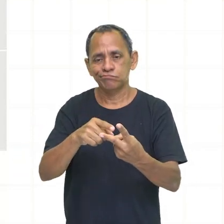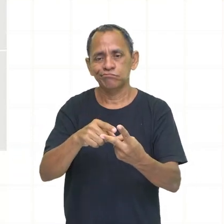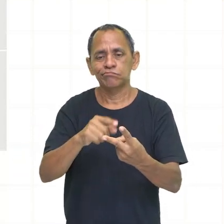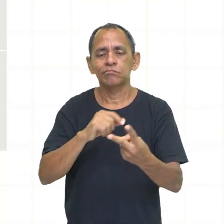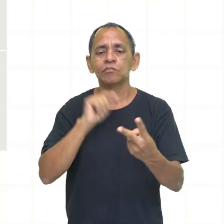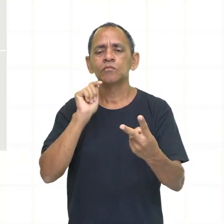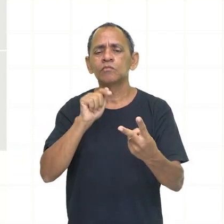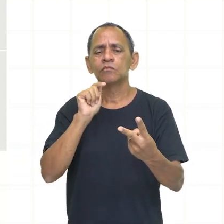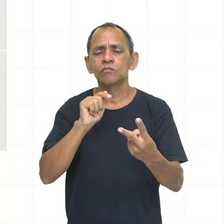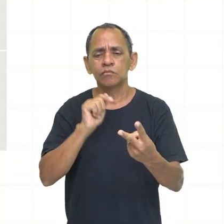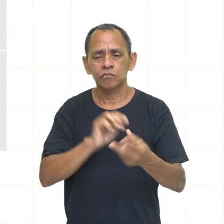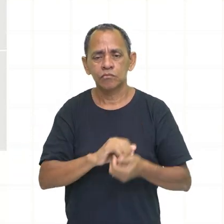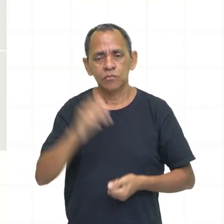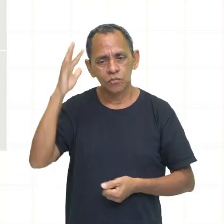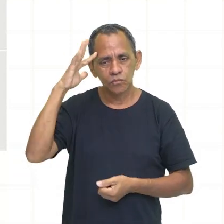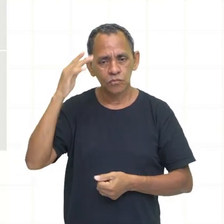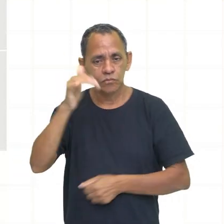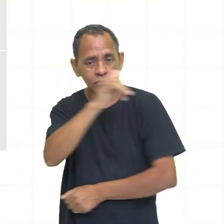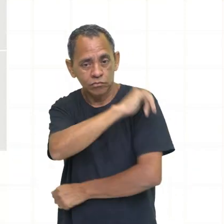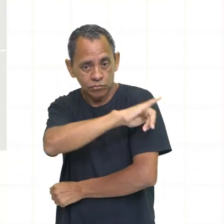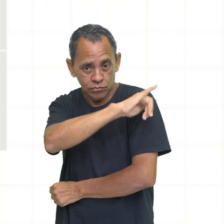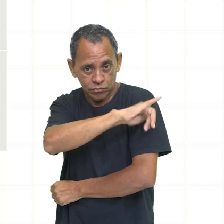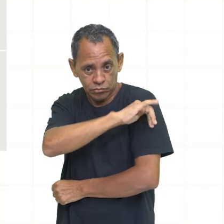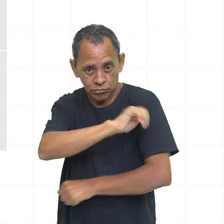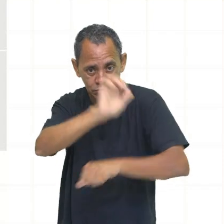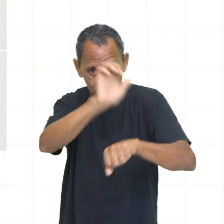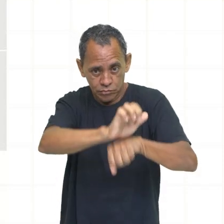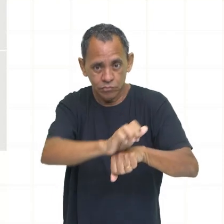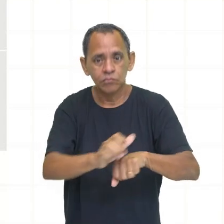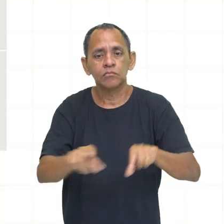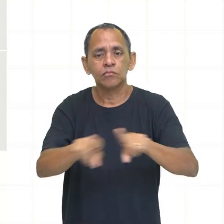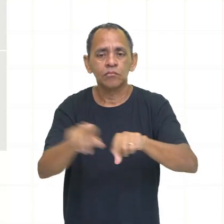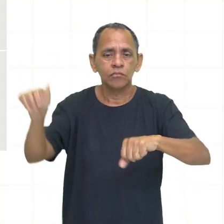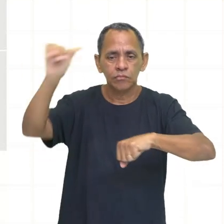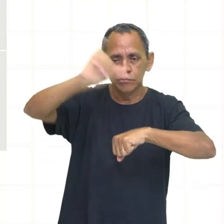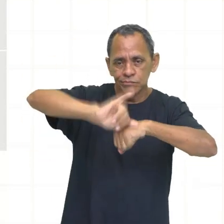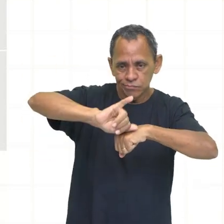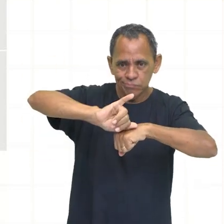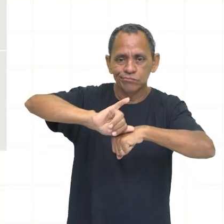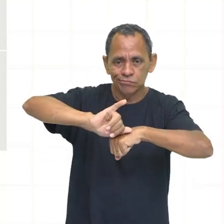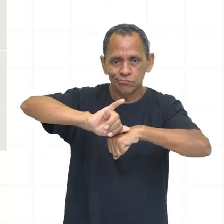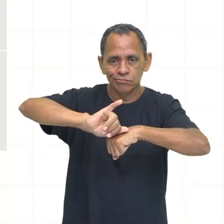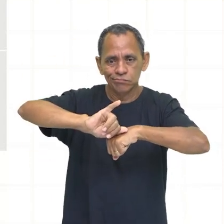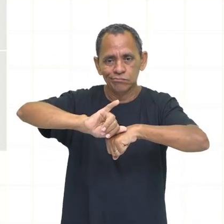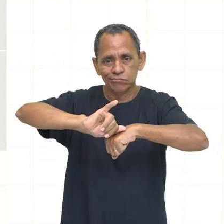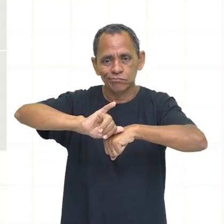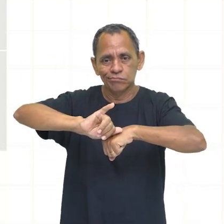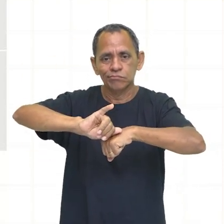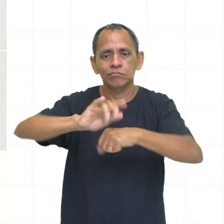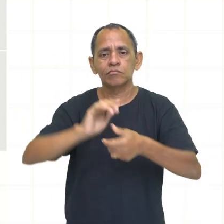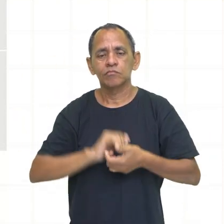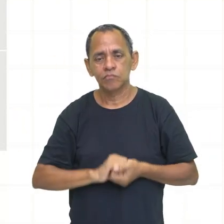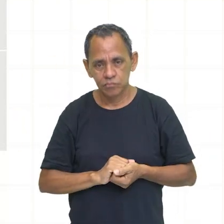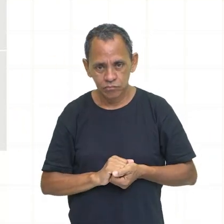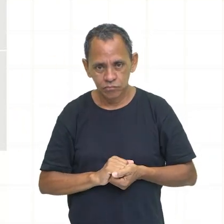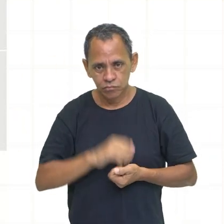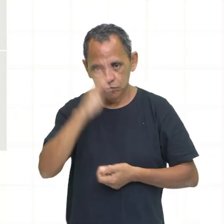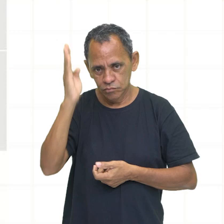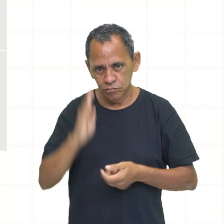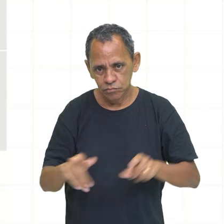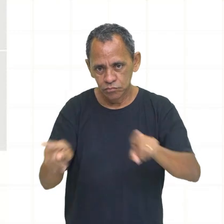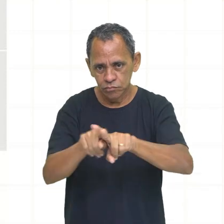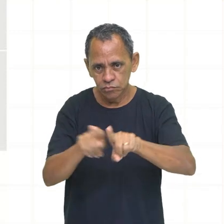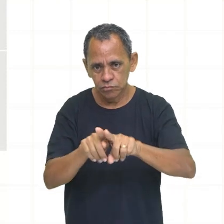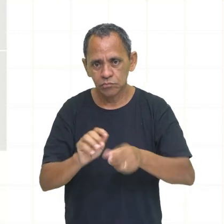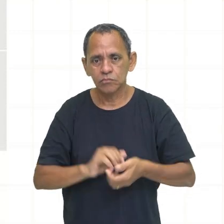Peixoto. Então a Revolta da Armada, ela acontece no Rio de Janeiro, que é a capital do território até então. Qual